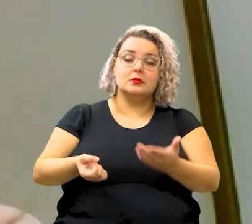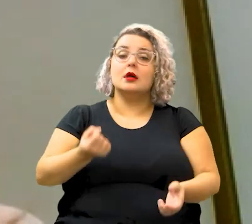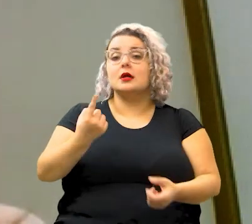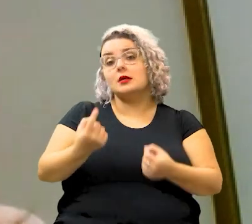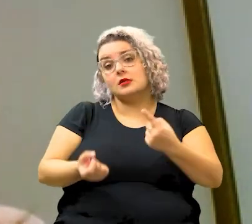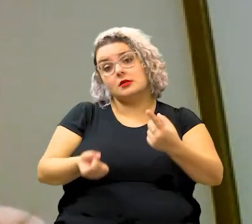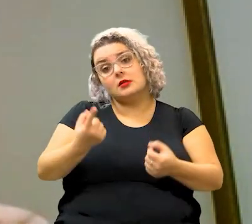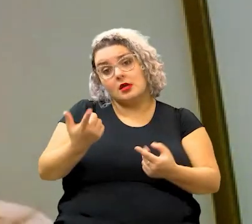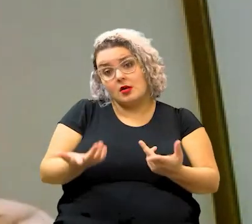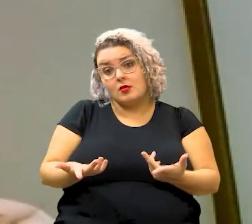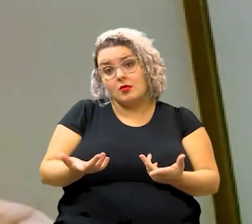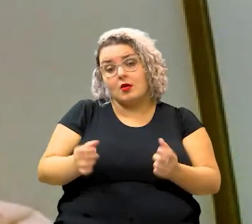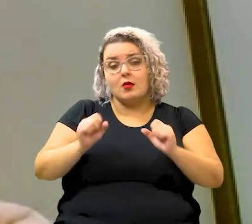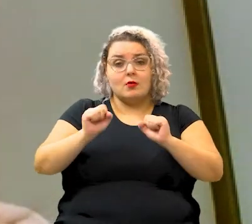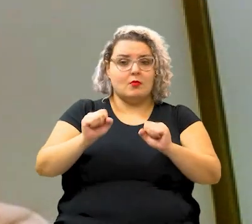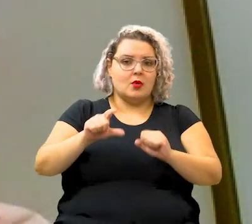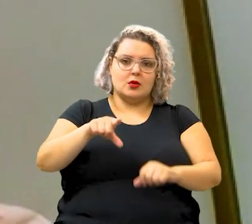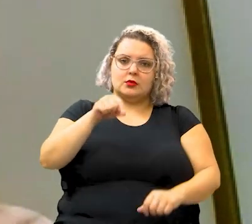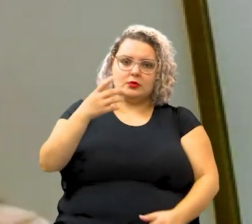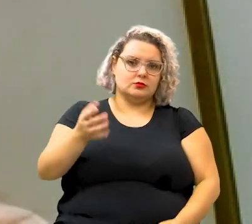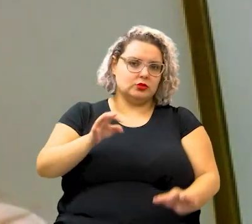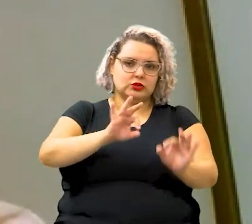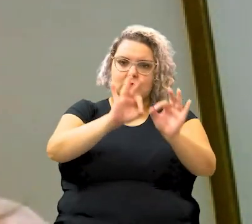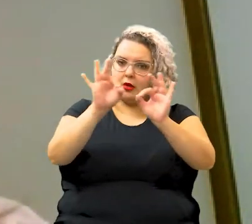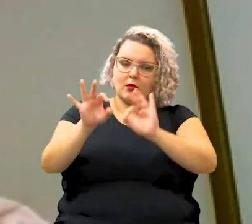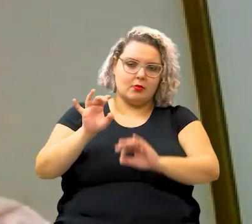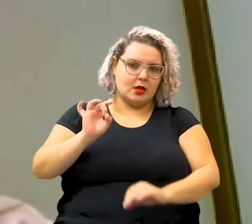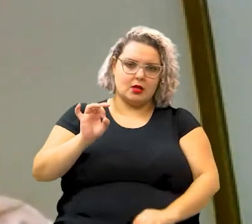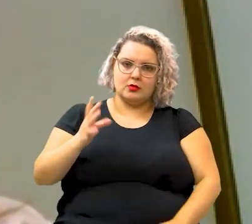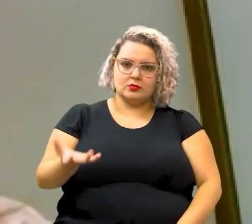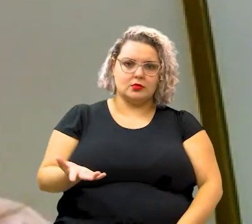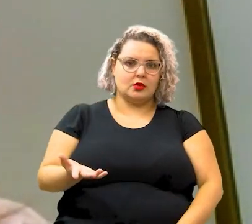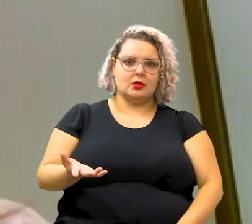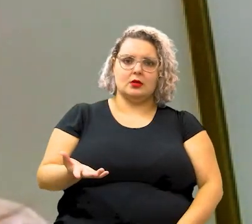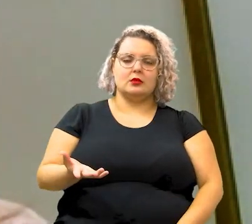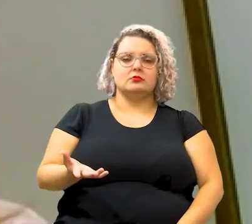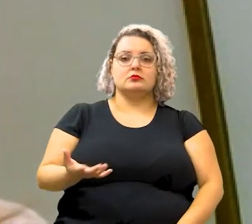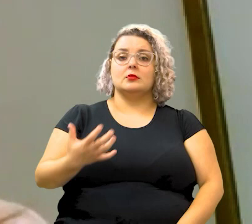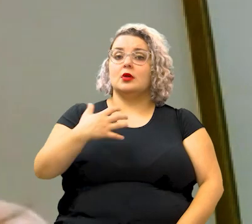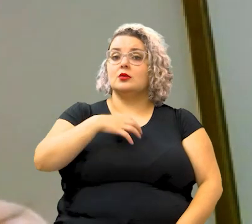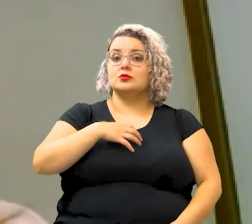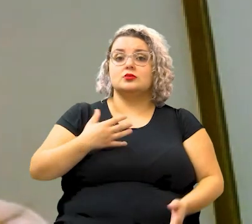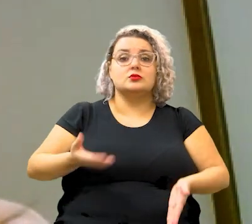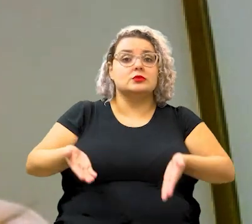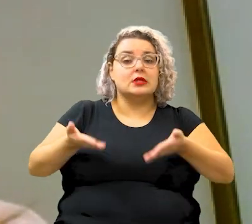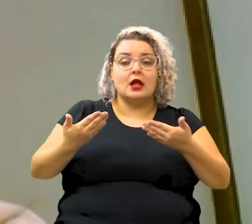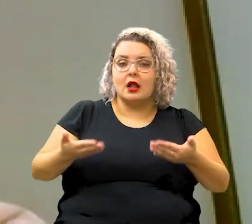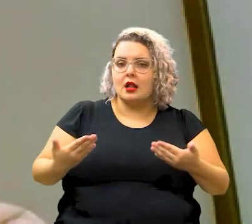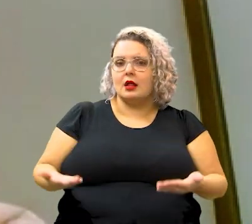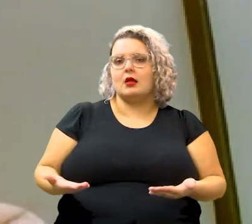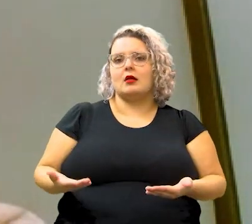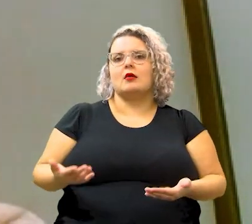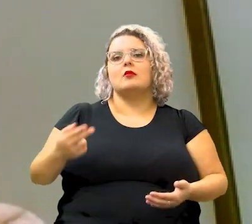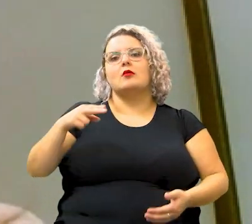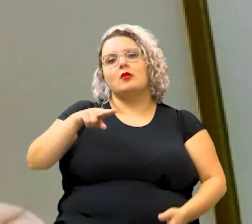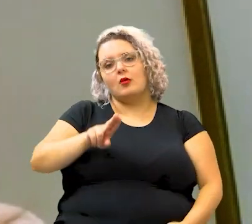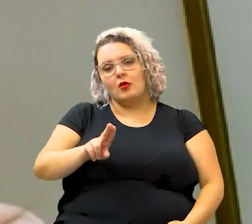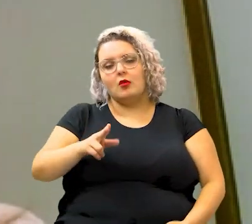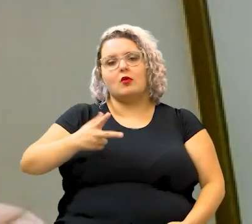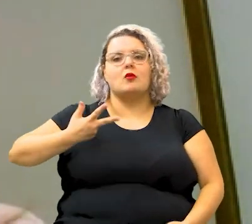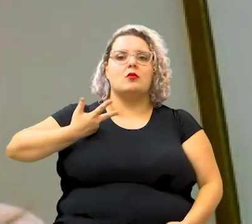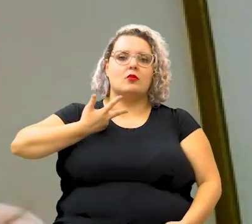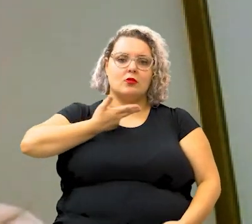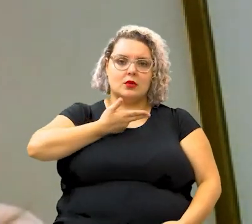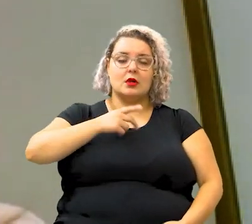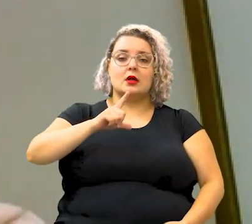em alguns casos a gente pode optar por acompanhar, em casos onde os sintomas são muito leves ou em casos onde a cirurgia